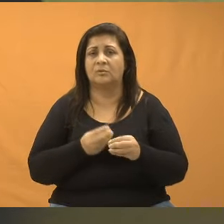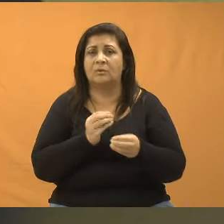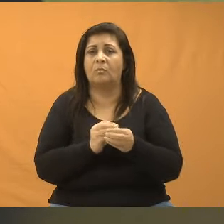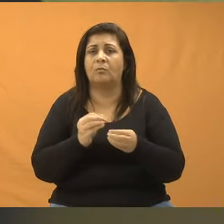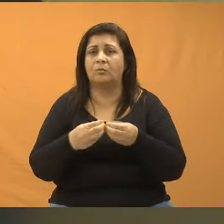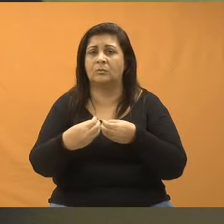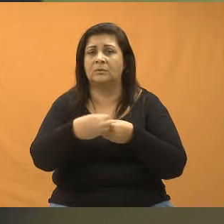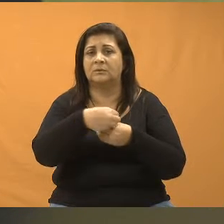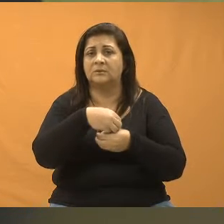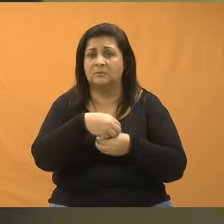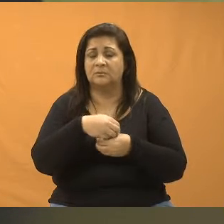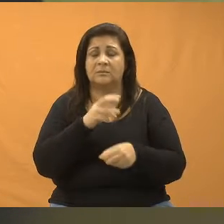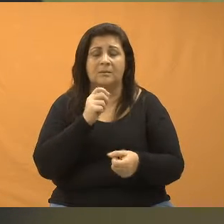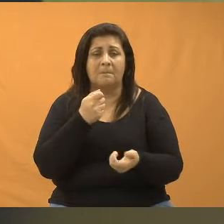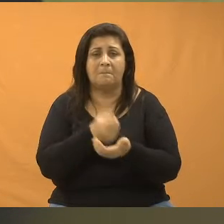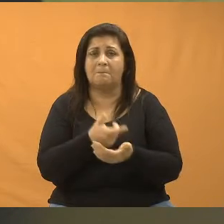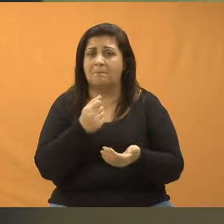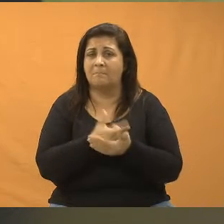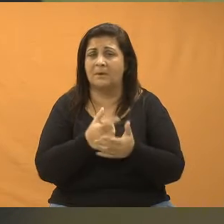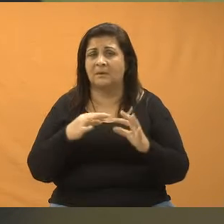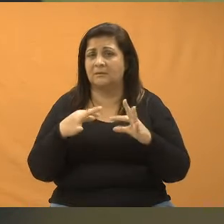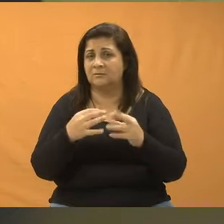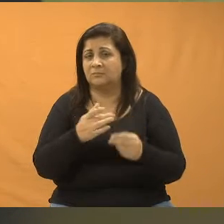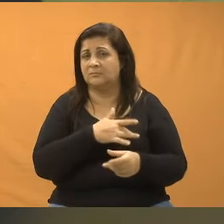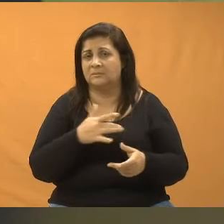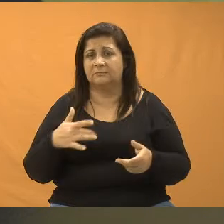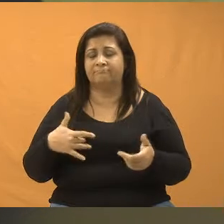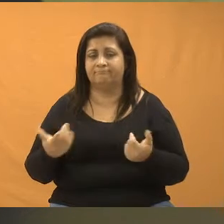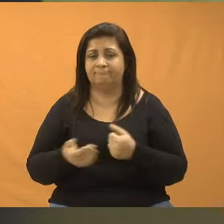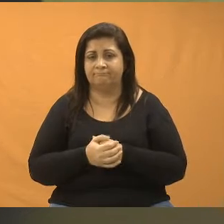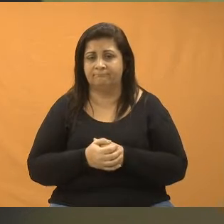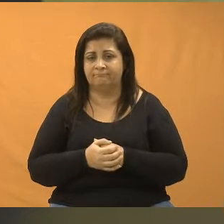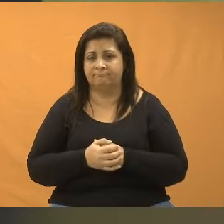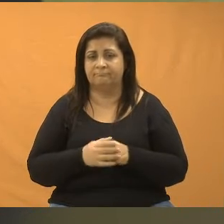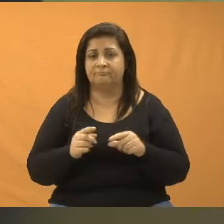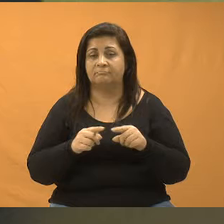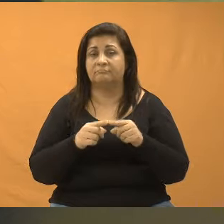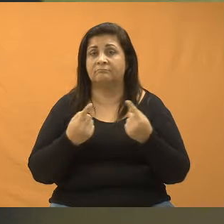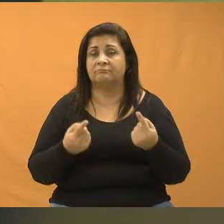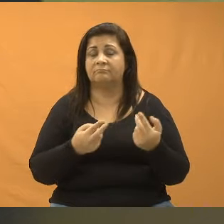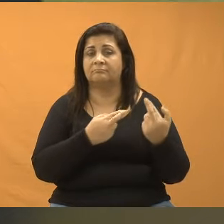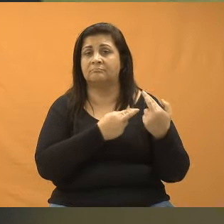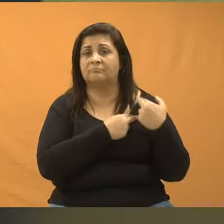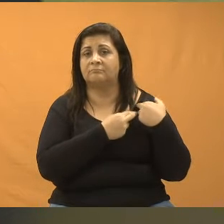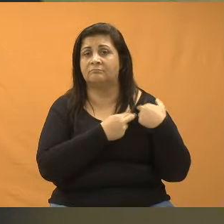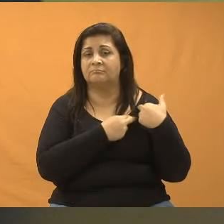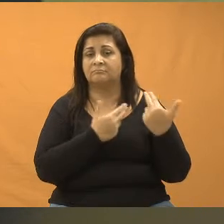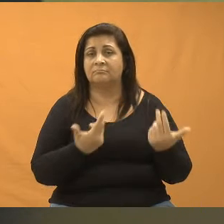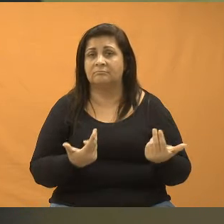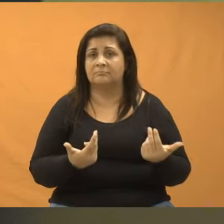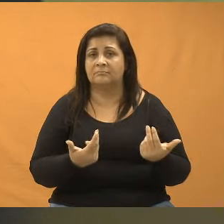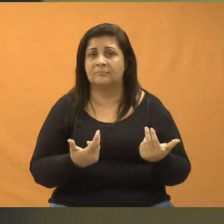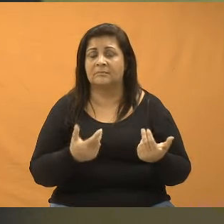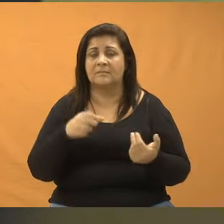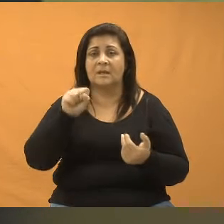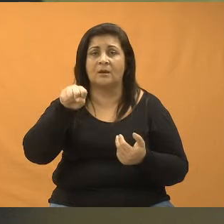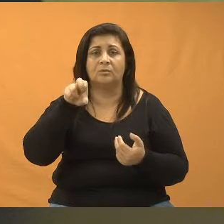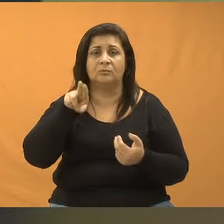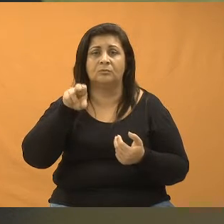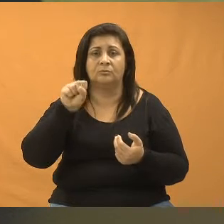suplementando a saúde no nível municipal, coisa que deveria ser remunerado pela tabela